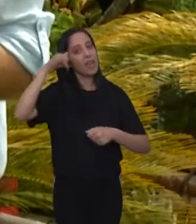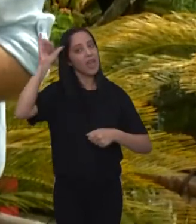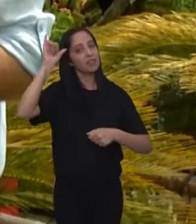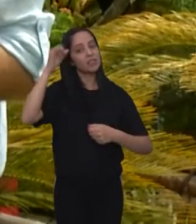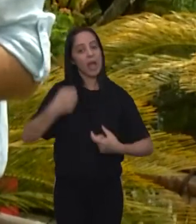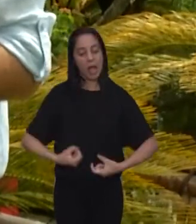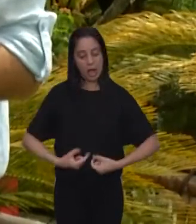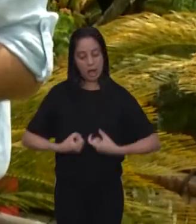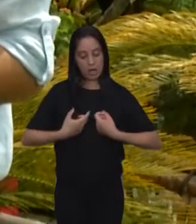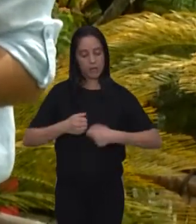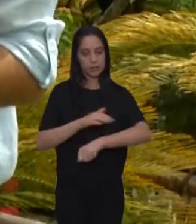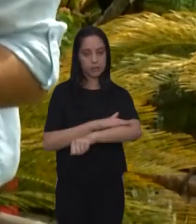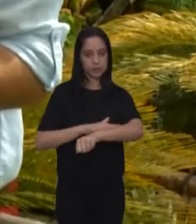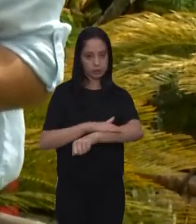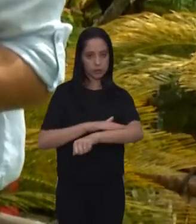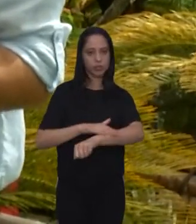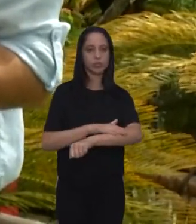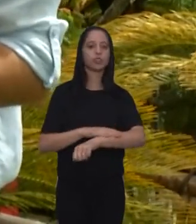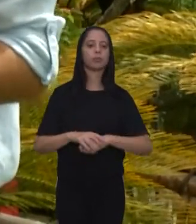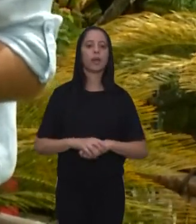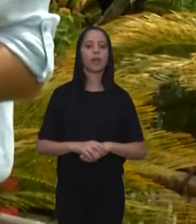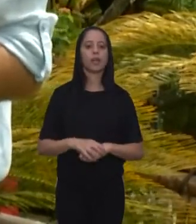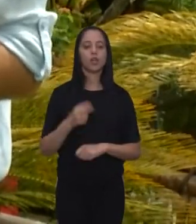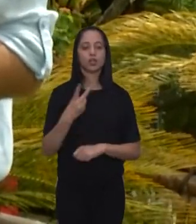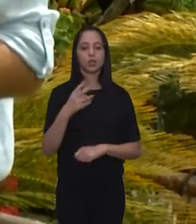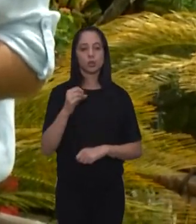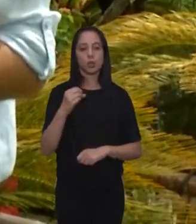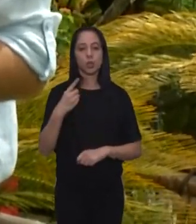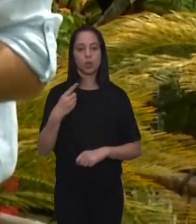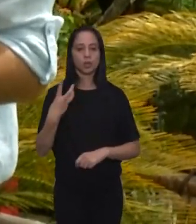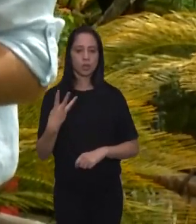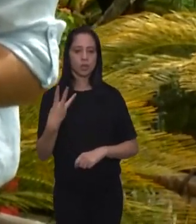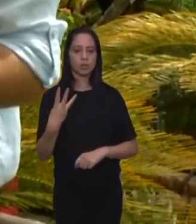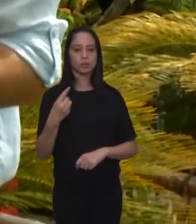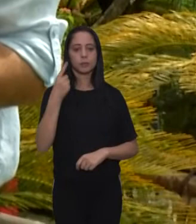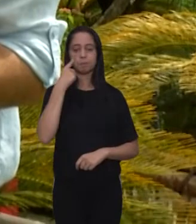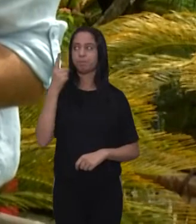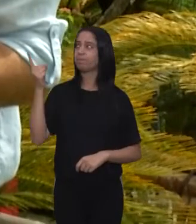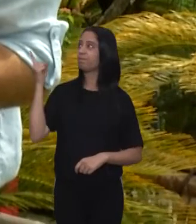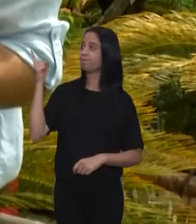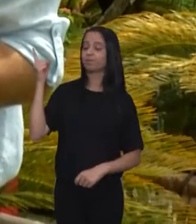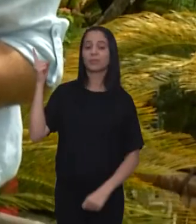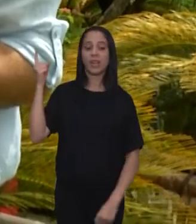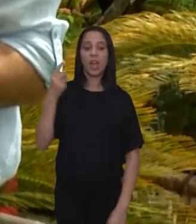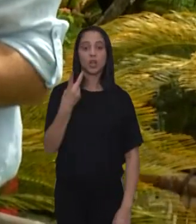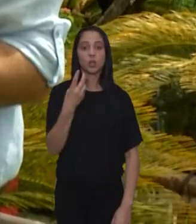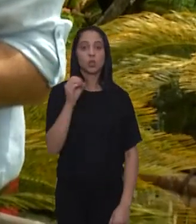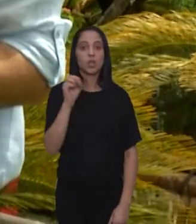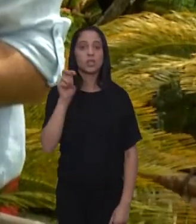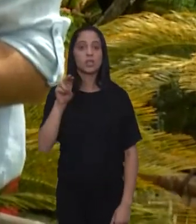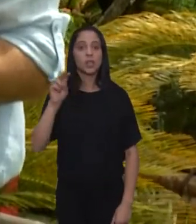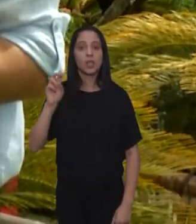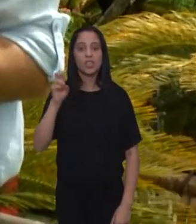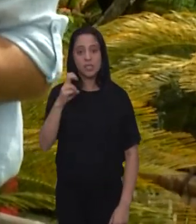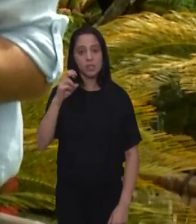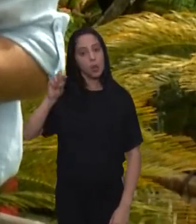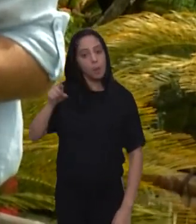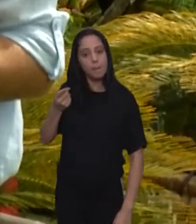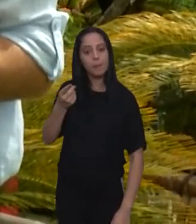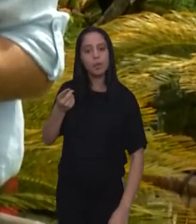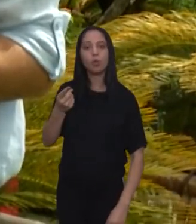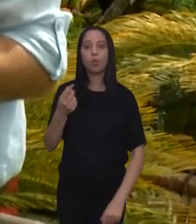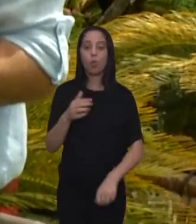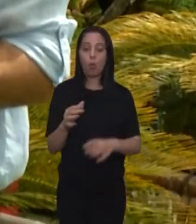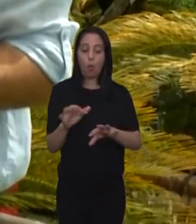o câncer de pele entre 2013 e2021 pelo menos 205 mil brasileiros receberam